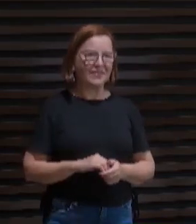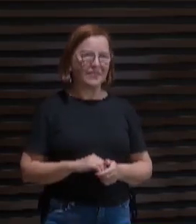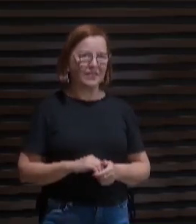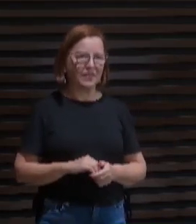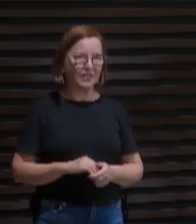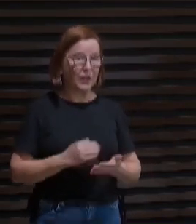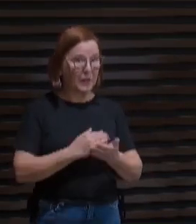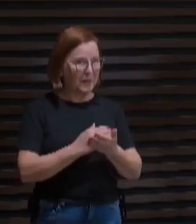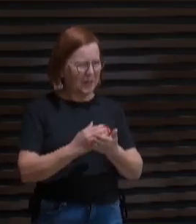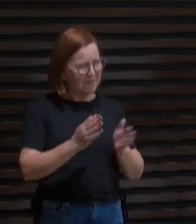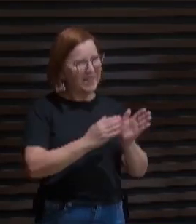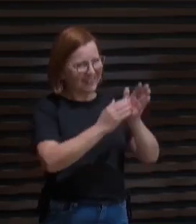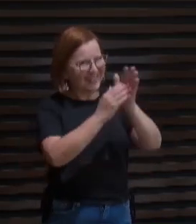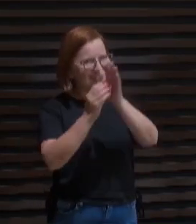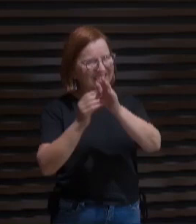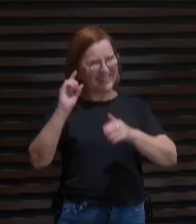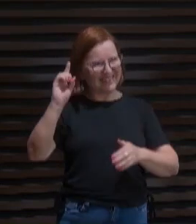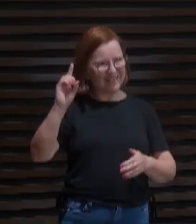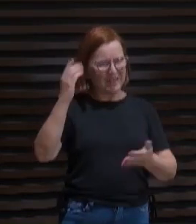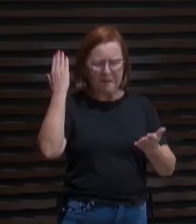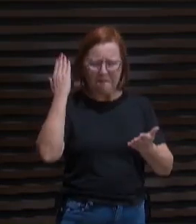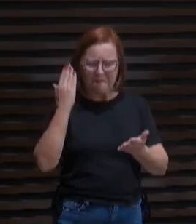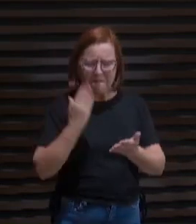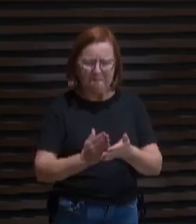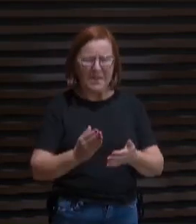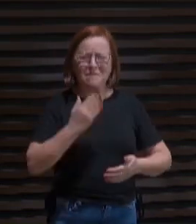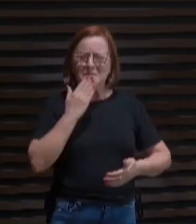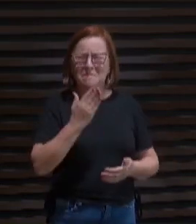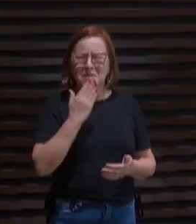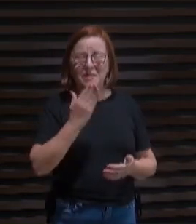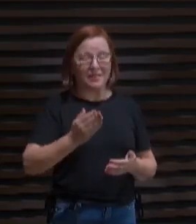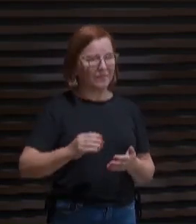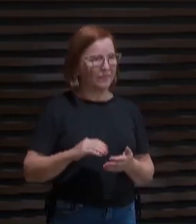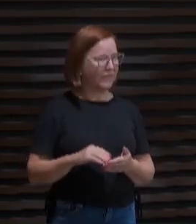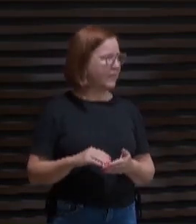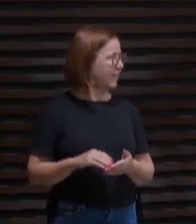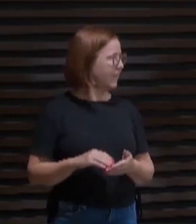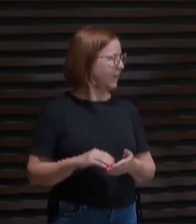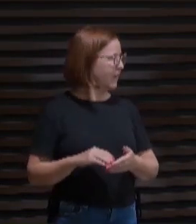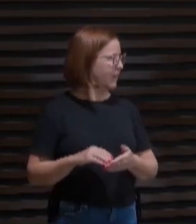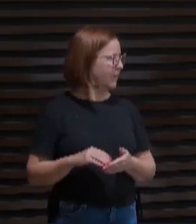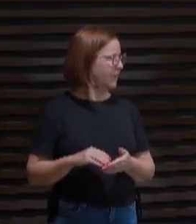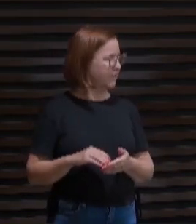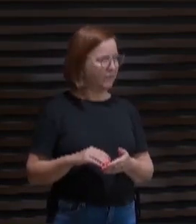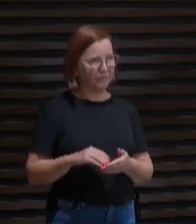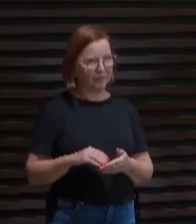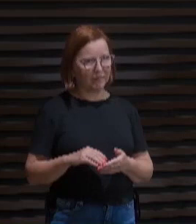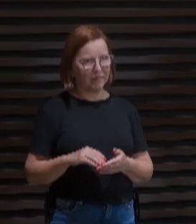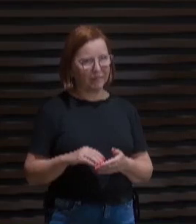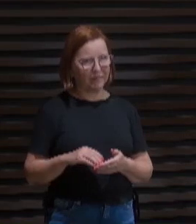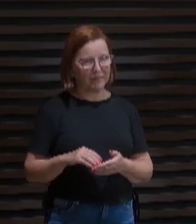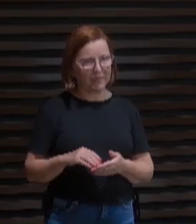Começa a louvar a Deus. Para de pedir um pouco e começa a louvar. Mas vou louvar, não recebi a benção ainda, pastor. Por isso que você não recebeu, boca